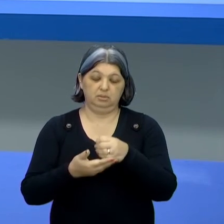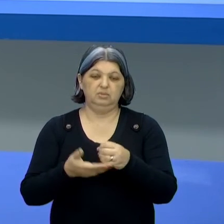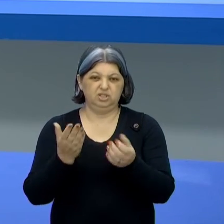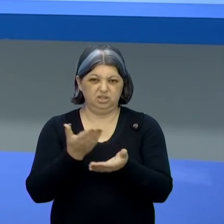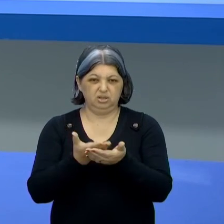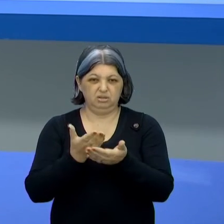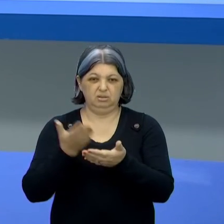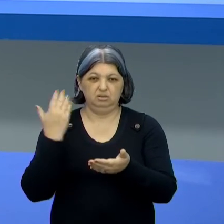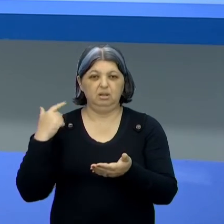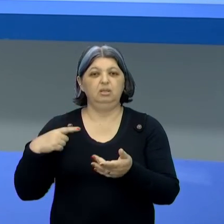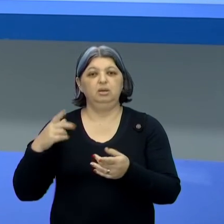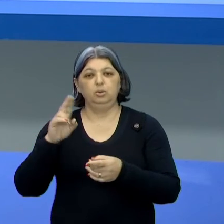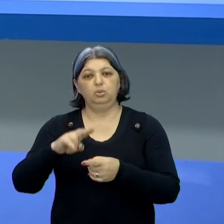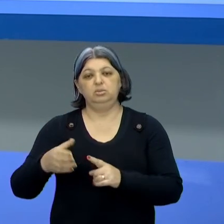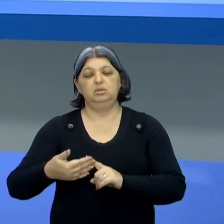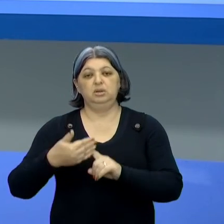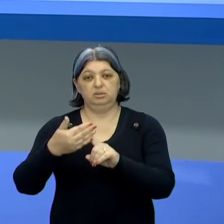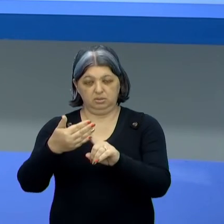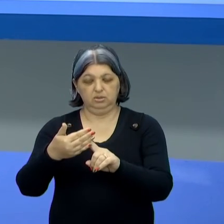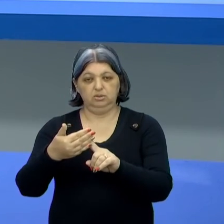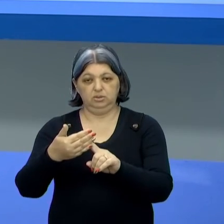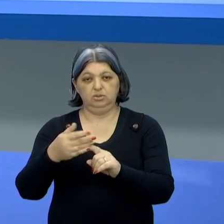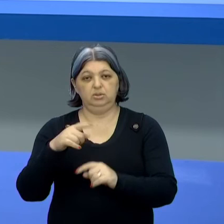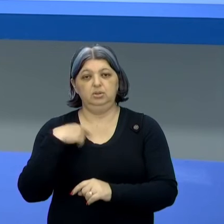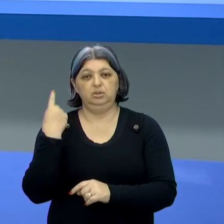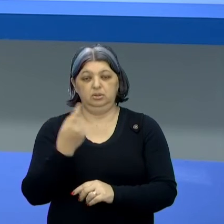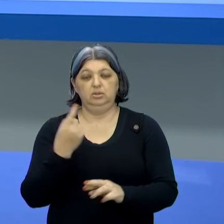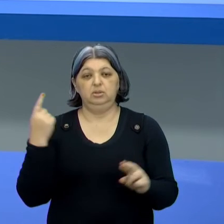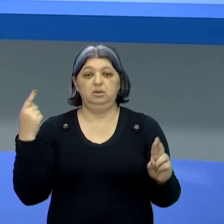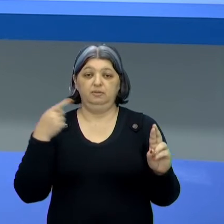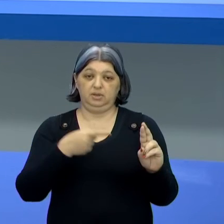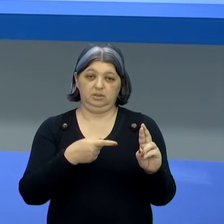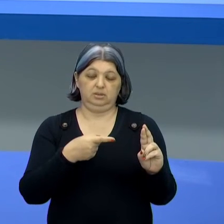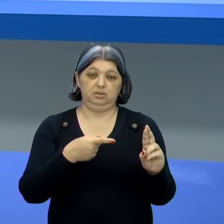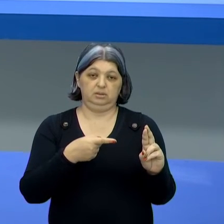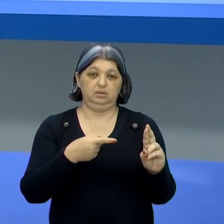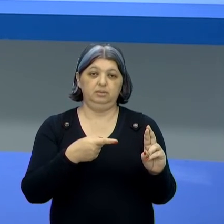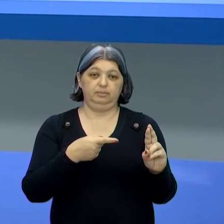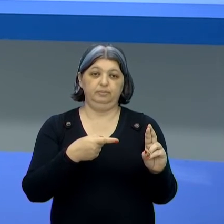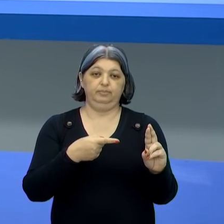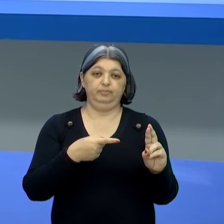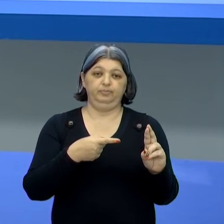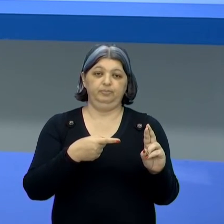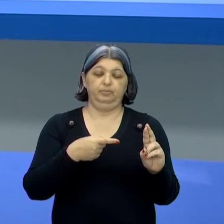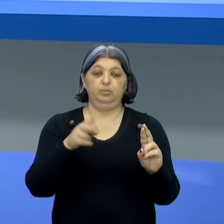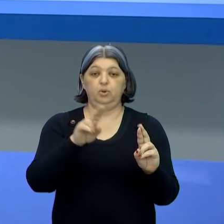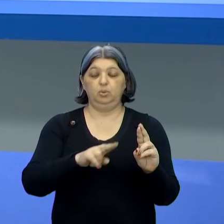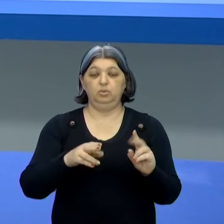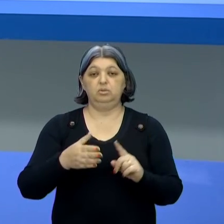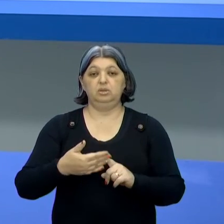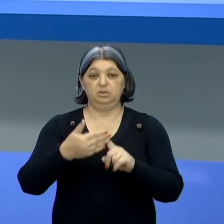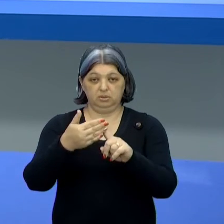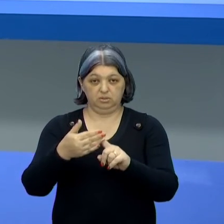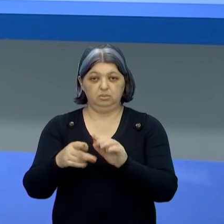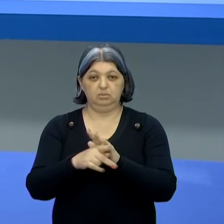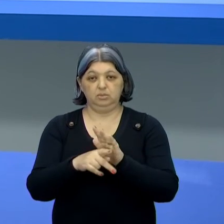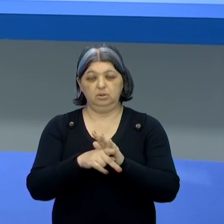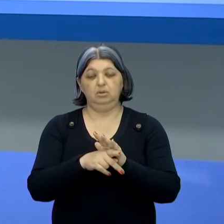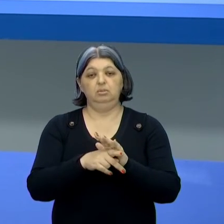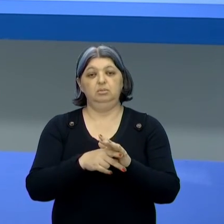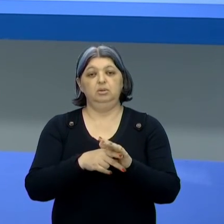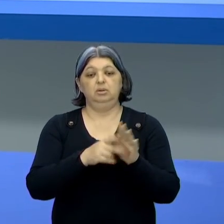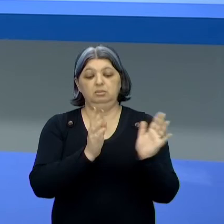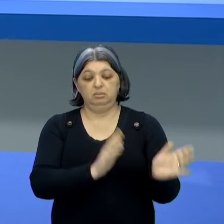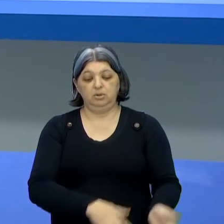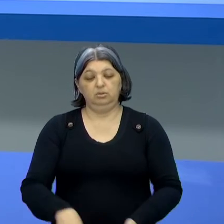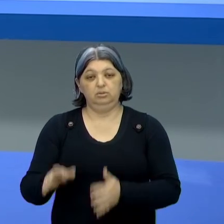que existem tecnologias aí, nós somos referência nessas tecnologias para a produção do agronegócio, que